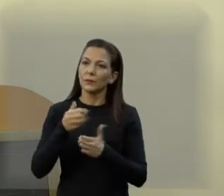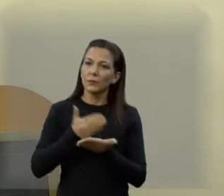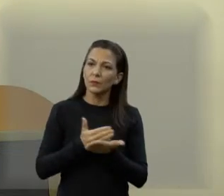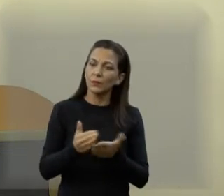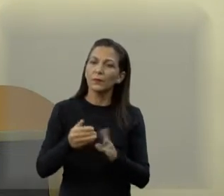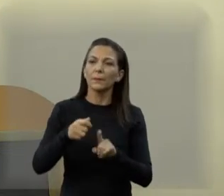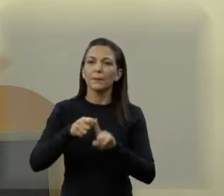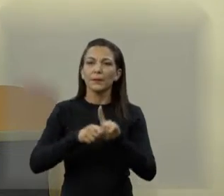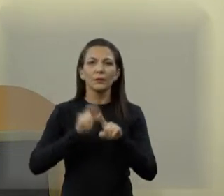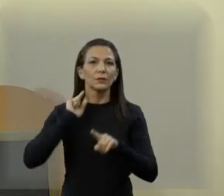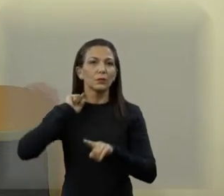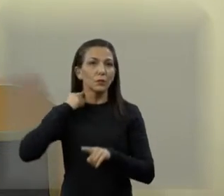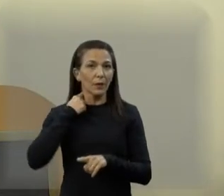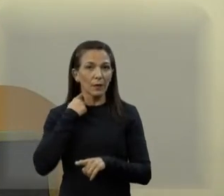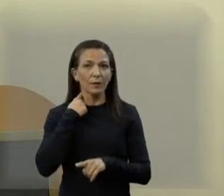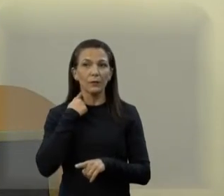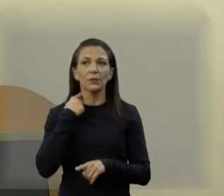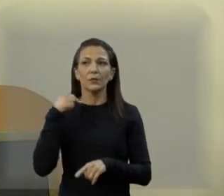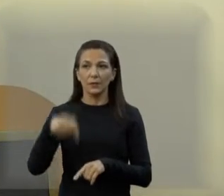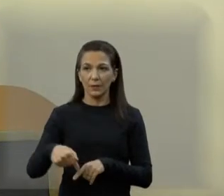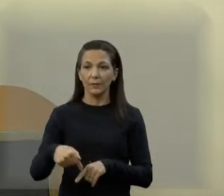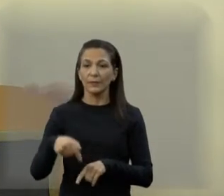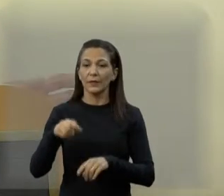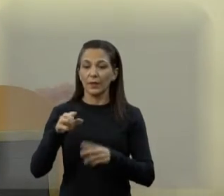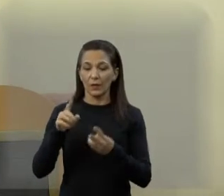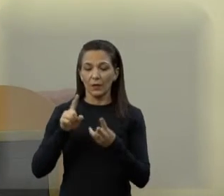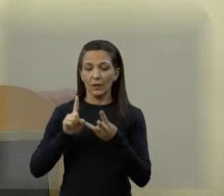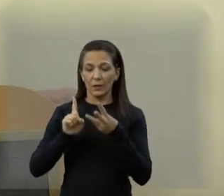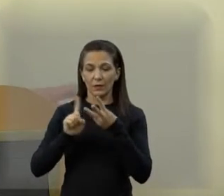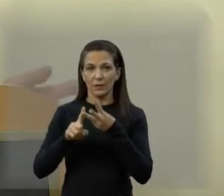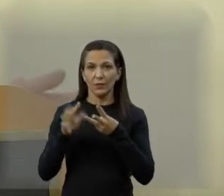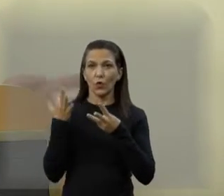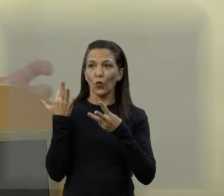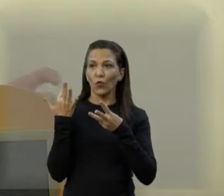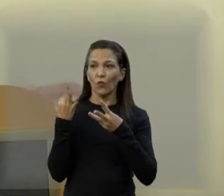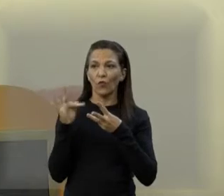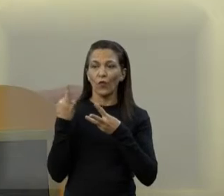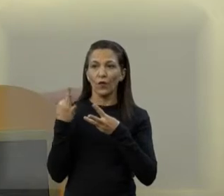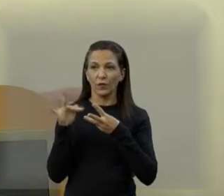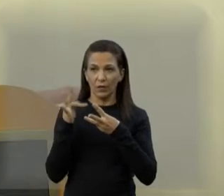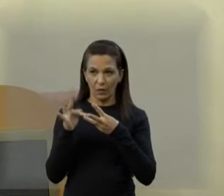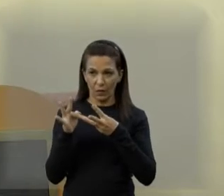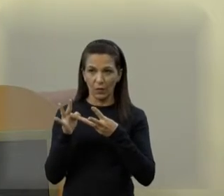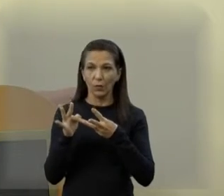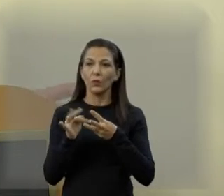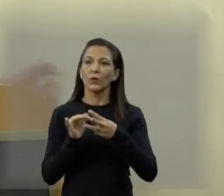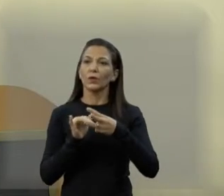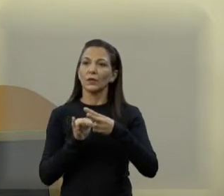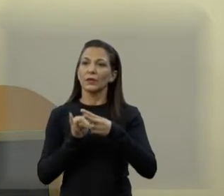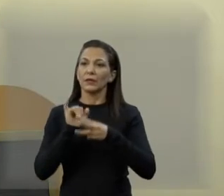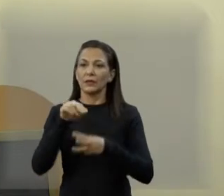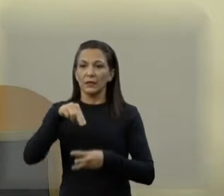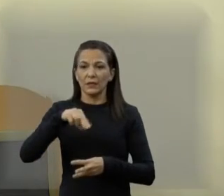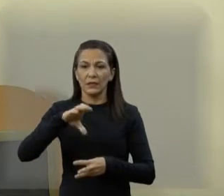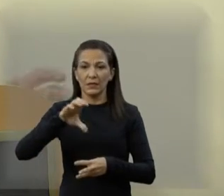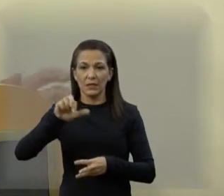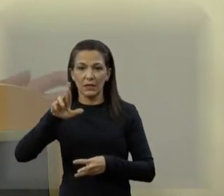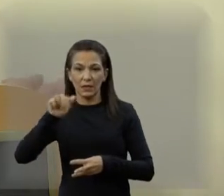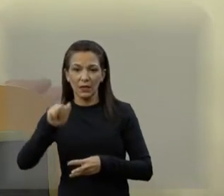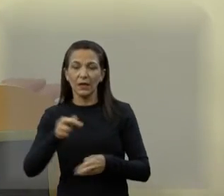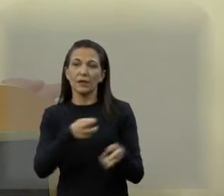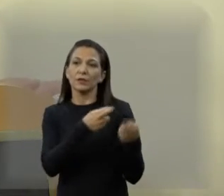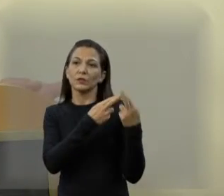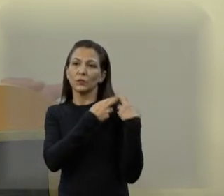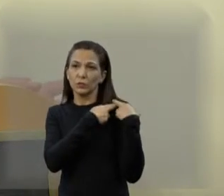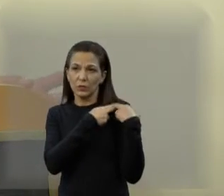97 e temos o assentamento Federal é no caso o órgão responsável O Incra Instituto Nacional